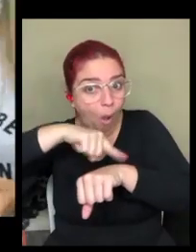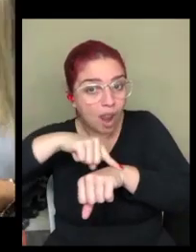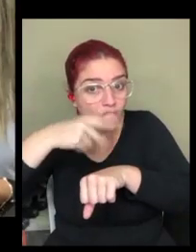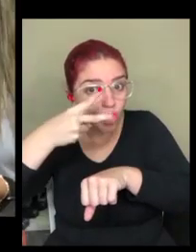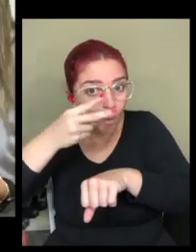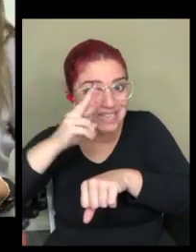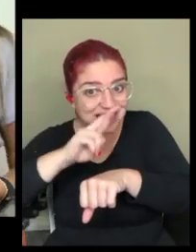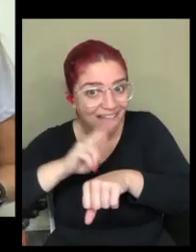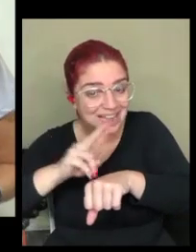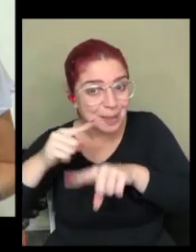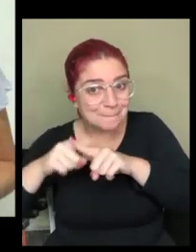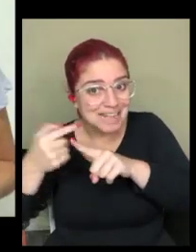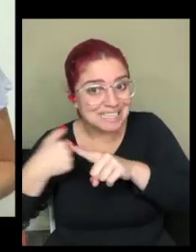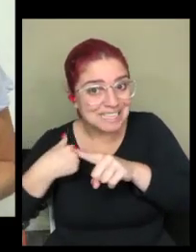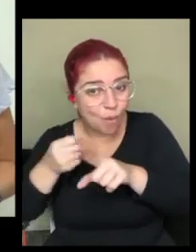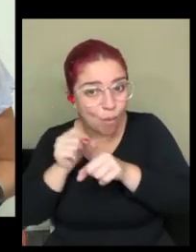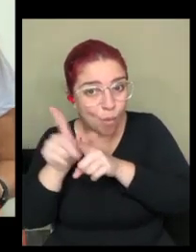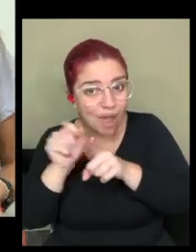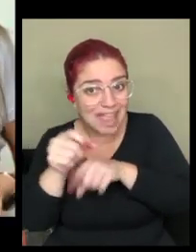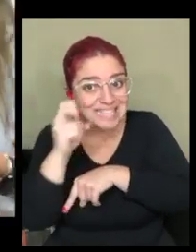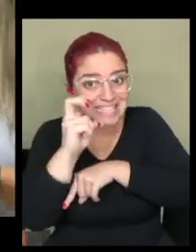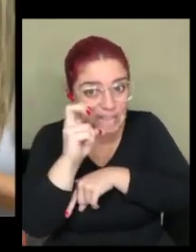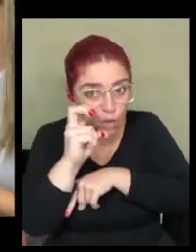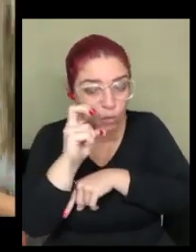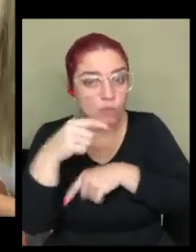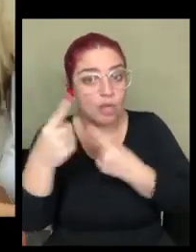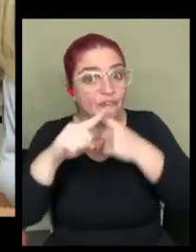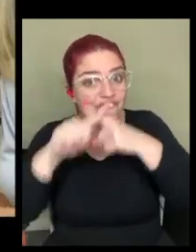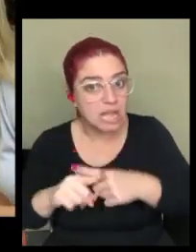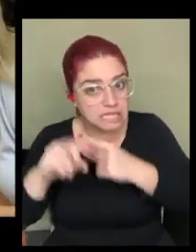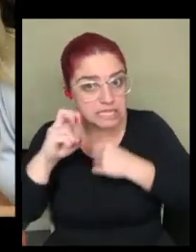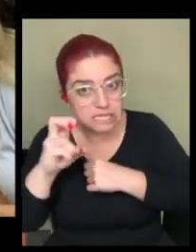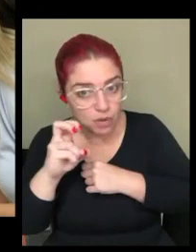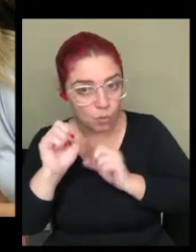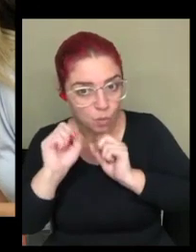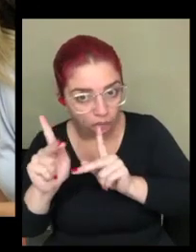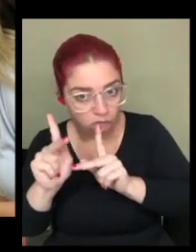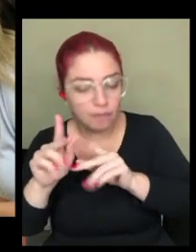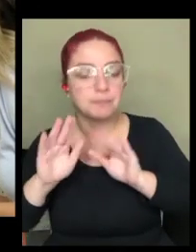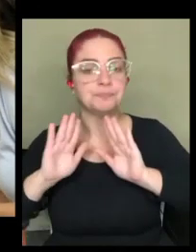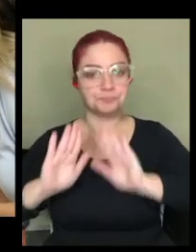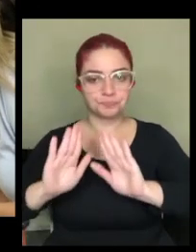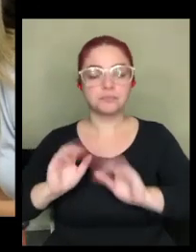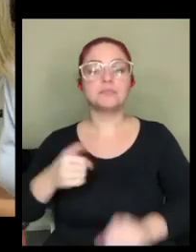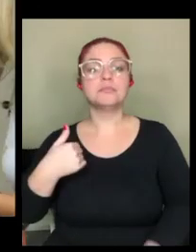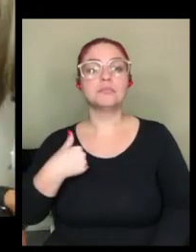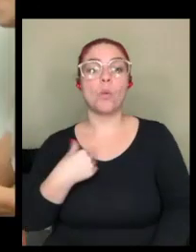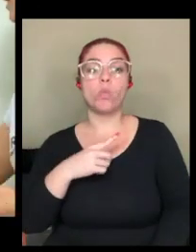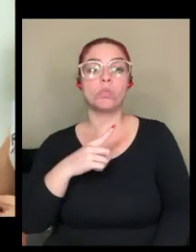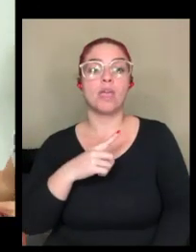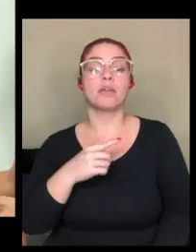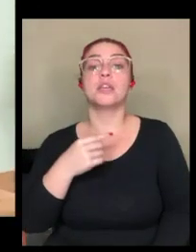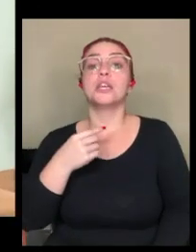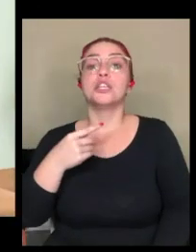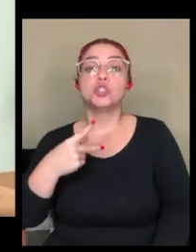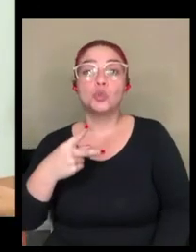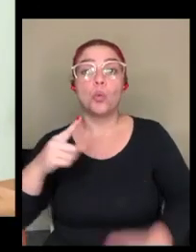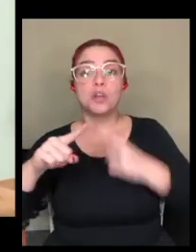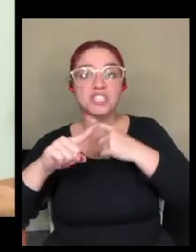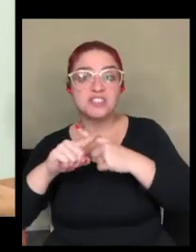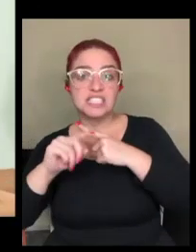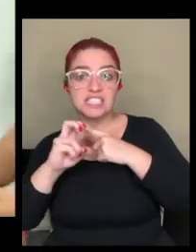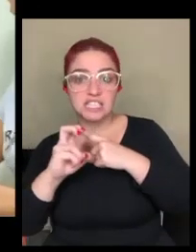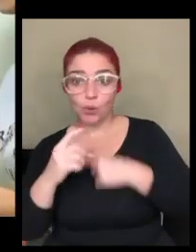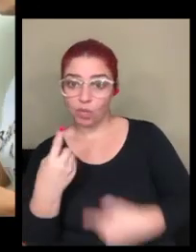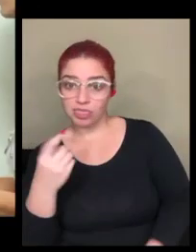1 hora, mas a pessoa alugou por 5, então eu tenho que multiplicar por 5. Então eu teria 2